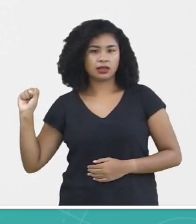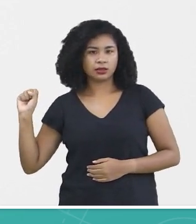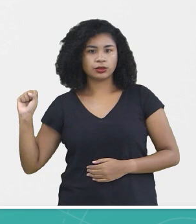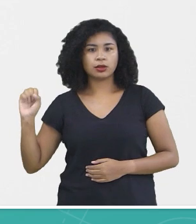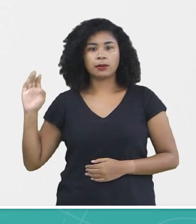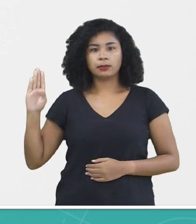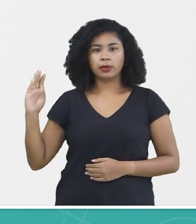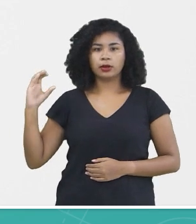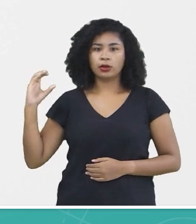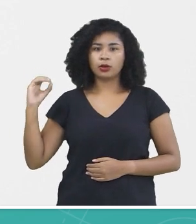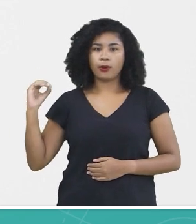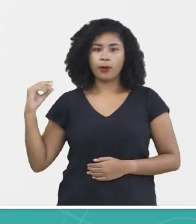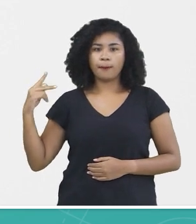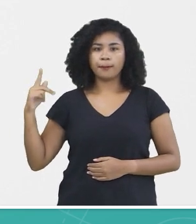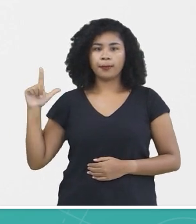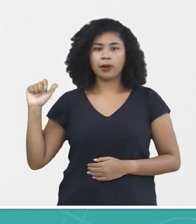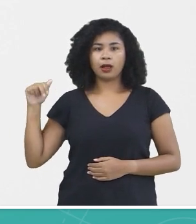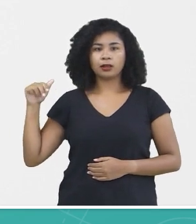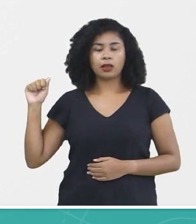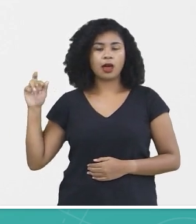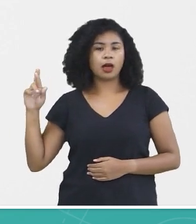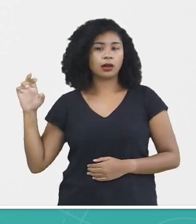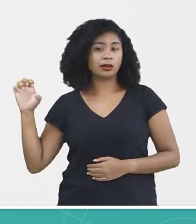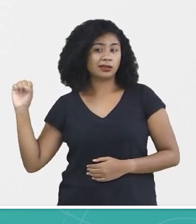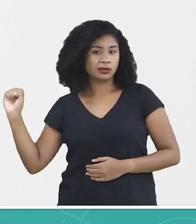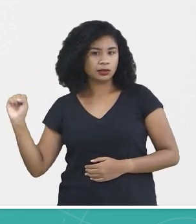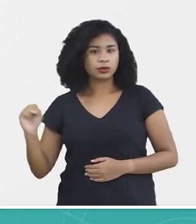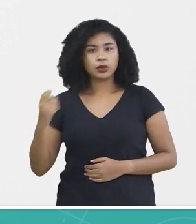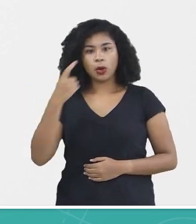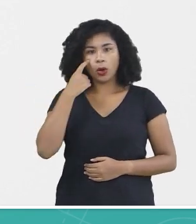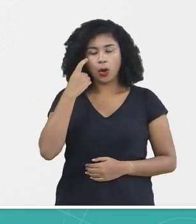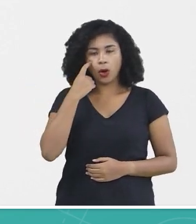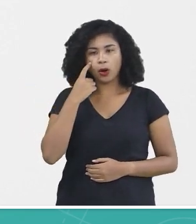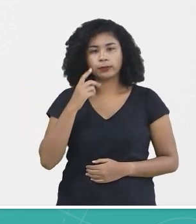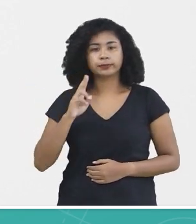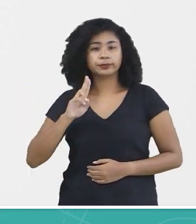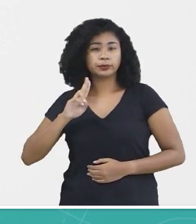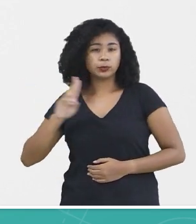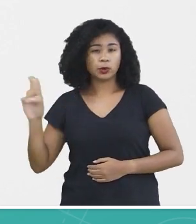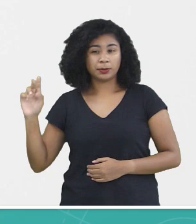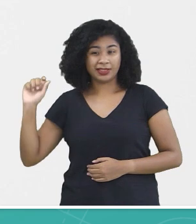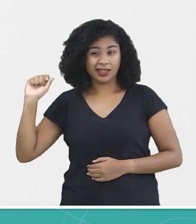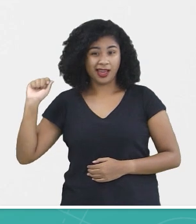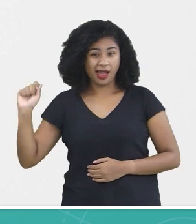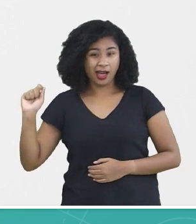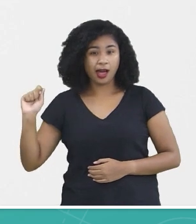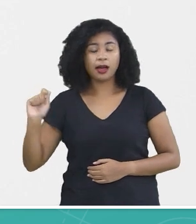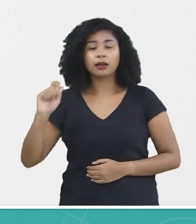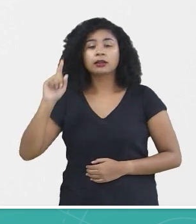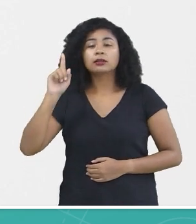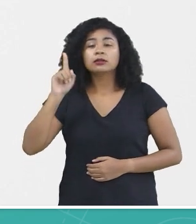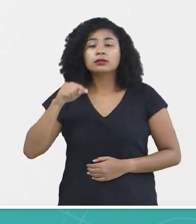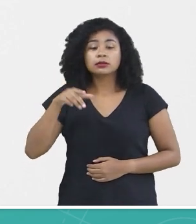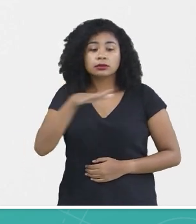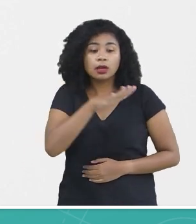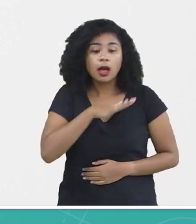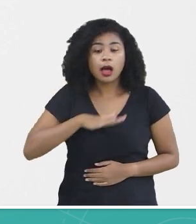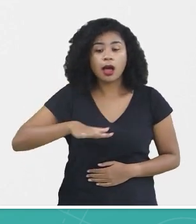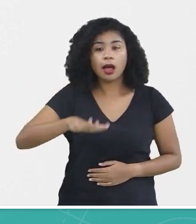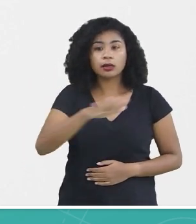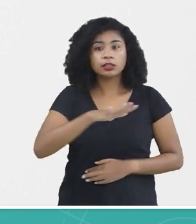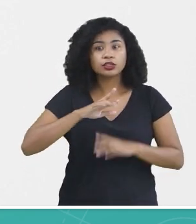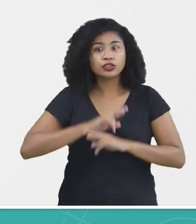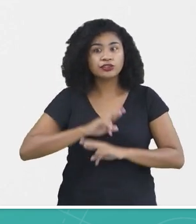ter? Retas reversas é que elas são retas que não estão no mesmo plano, tá?